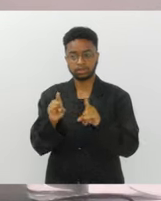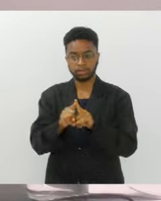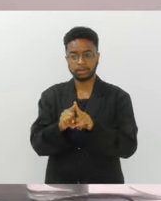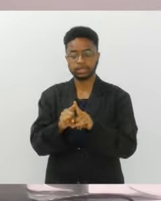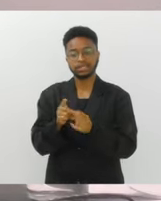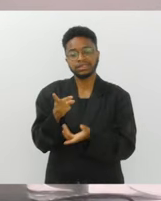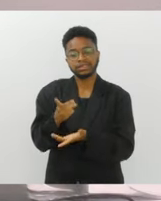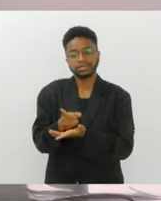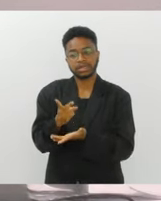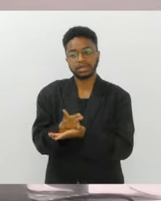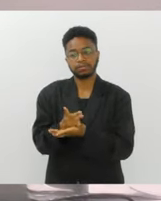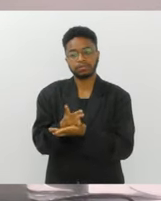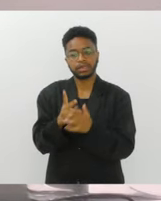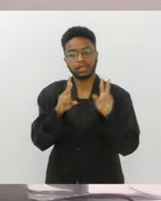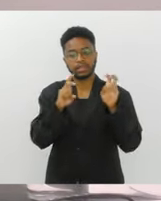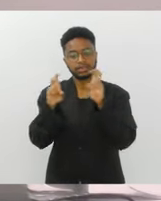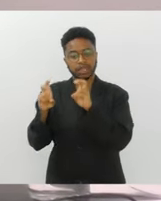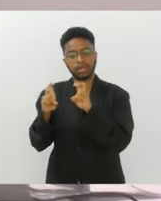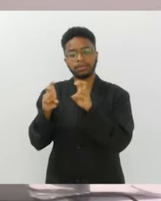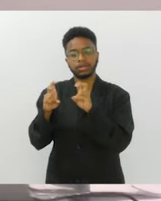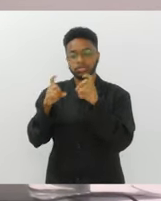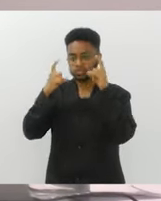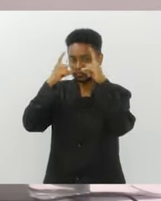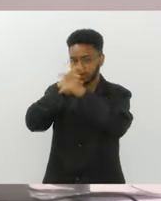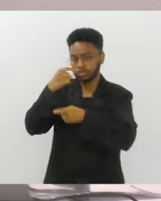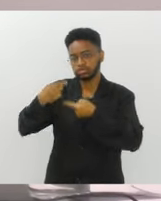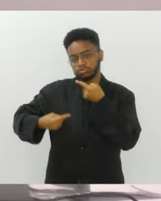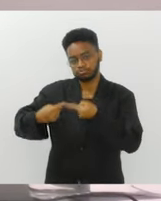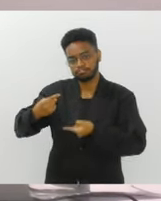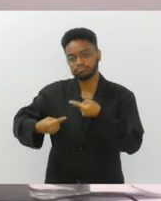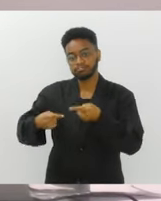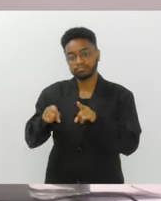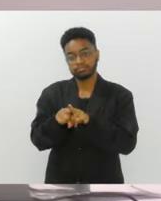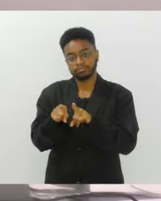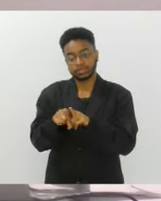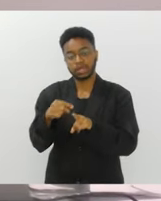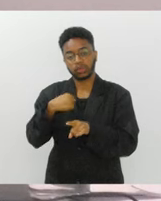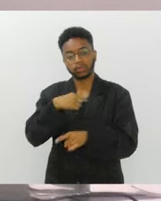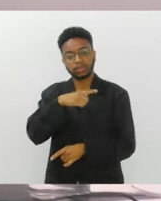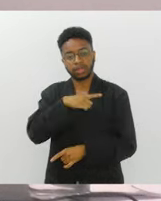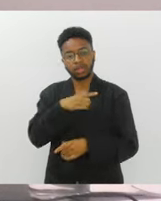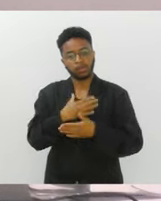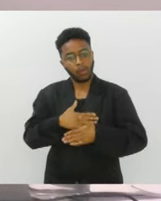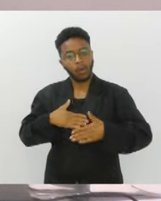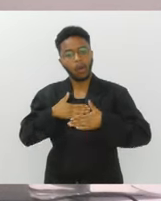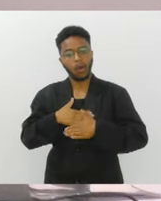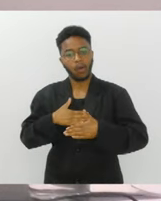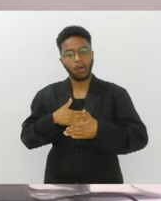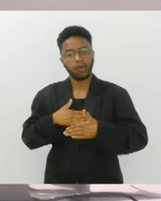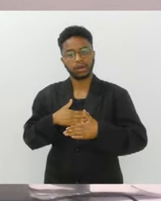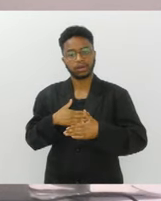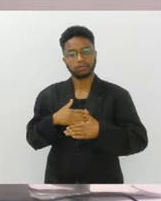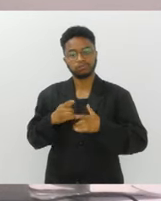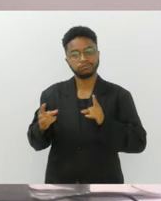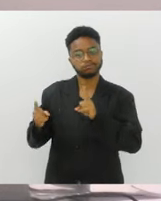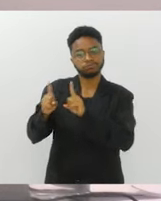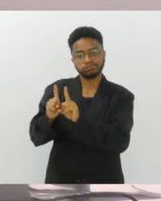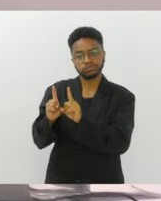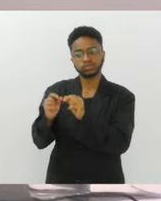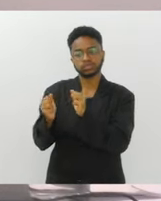sempre tratar temas tão sensíveis, e eu tenho aí a honra de poder ter ao lado do senhor, de Vossa